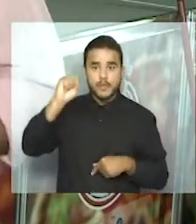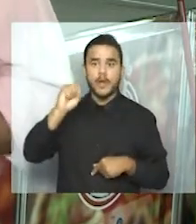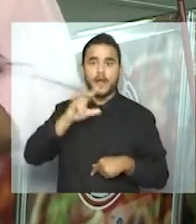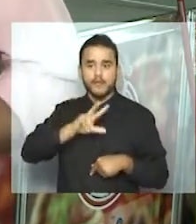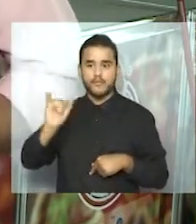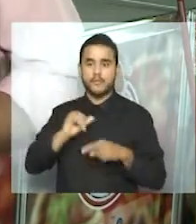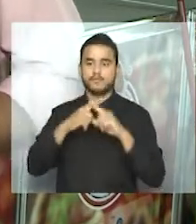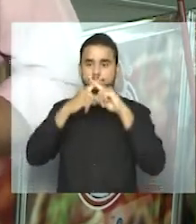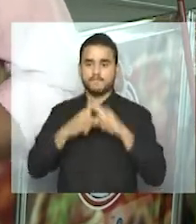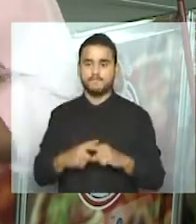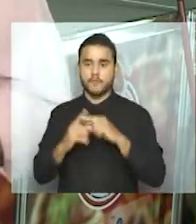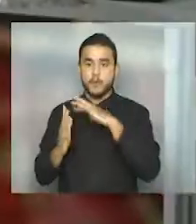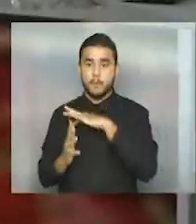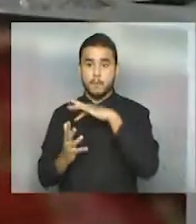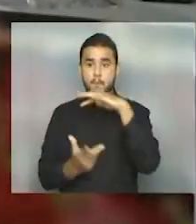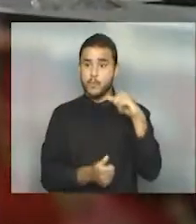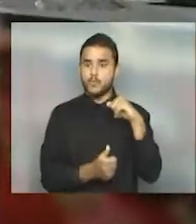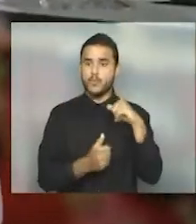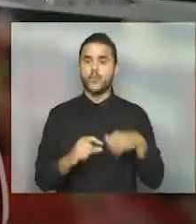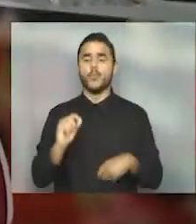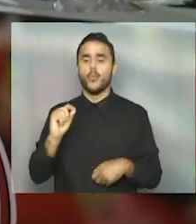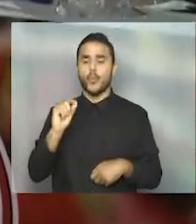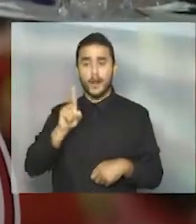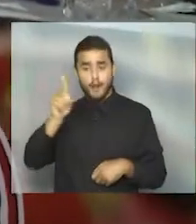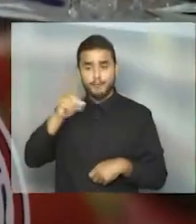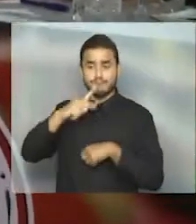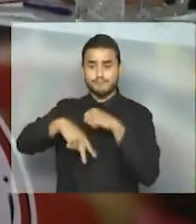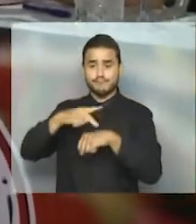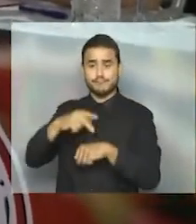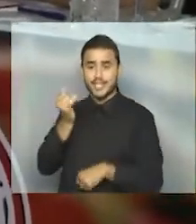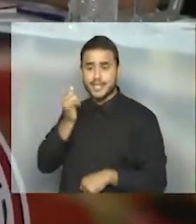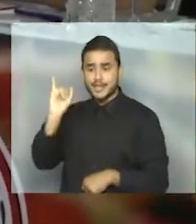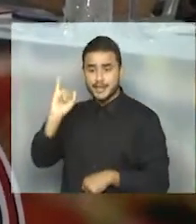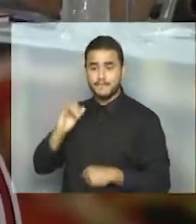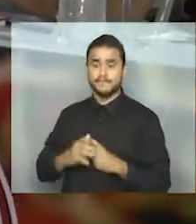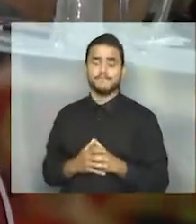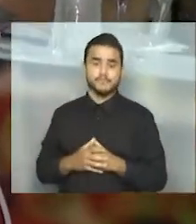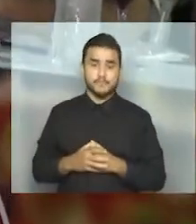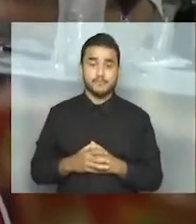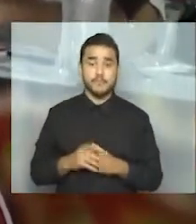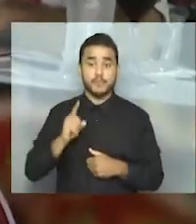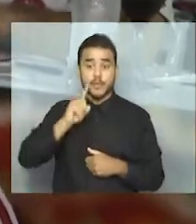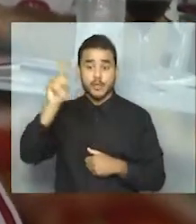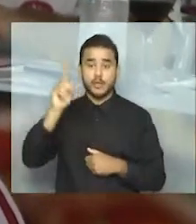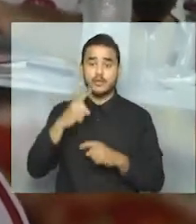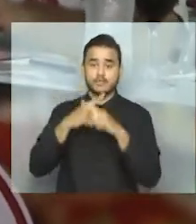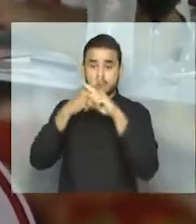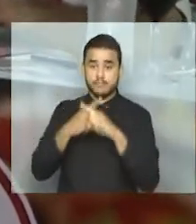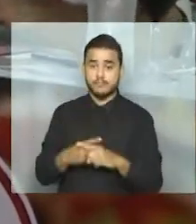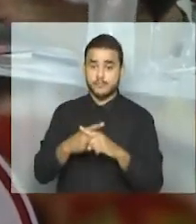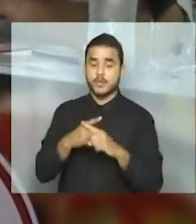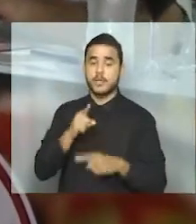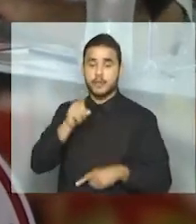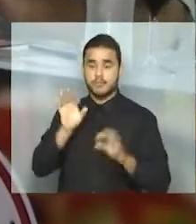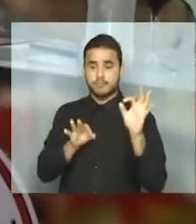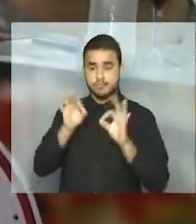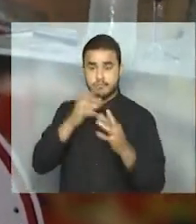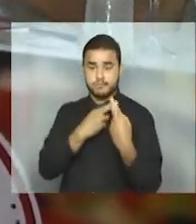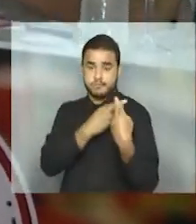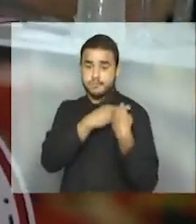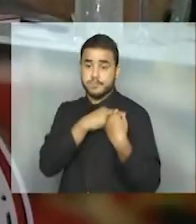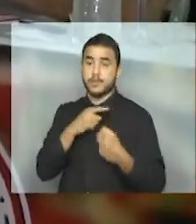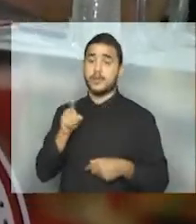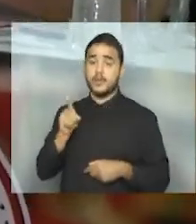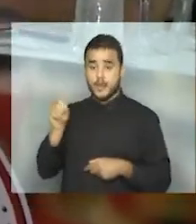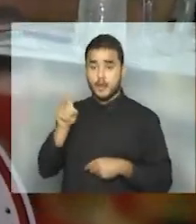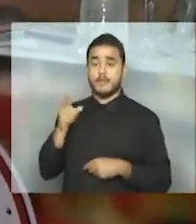mundo, que acontece na Itália. Mário é um dos organizadores da Copa do Mundo de Pizza, que acontece em Nápoles, na Itália. Ele foi um dos jurados